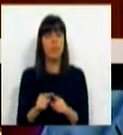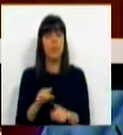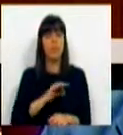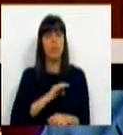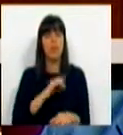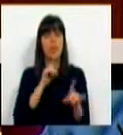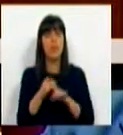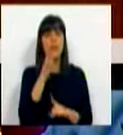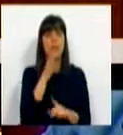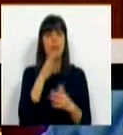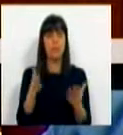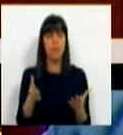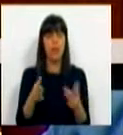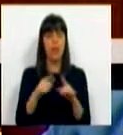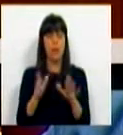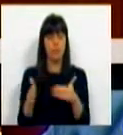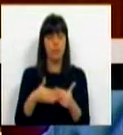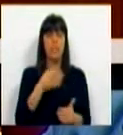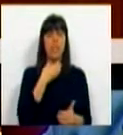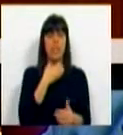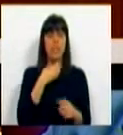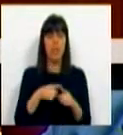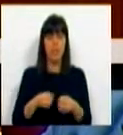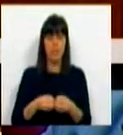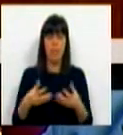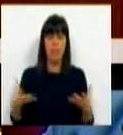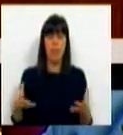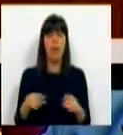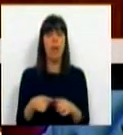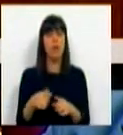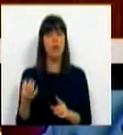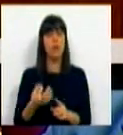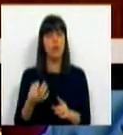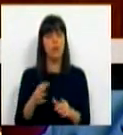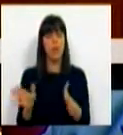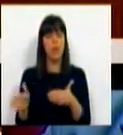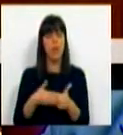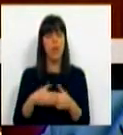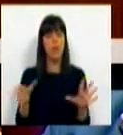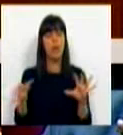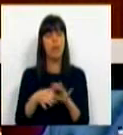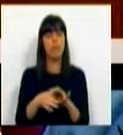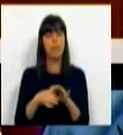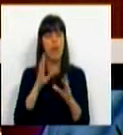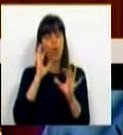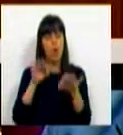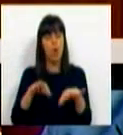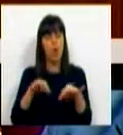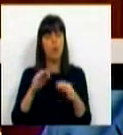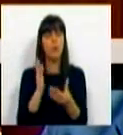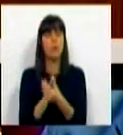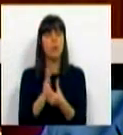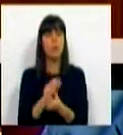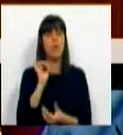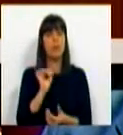Senhor Deputado, as insolvências que cresceram foram as insolvências associadas à conclusão de